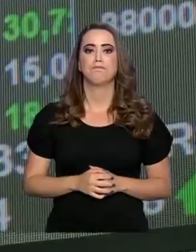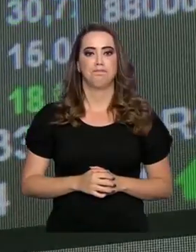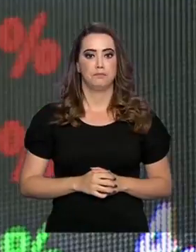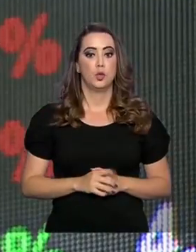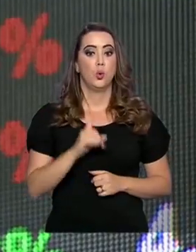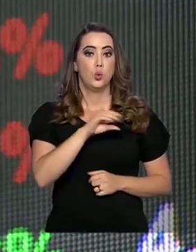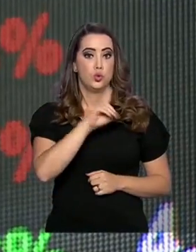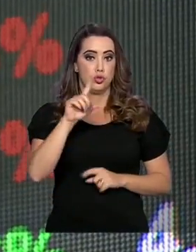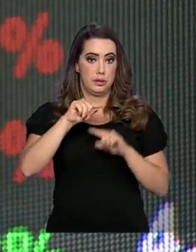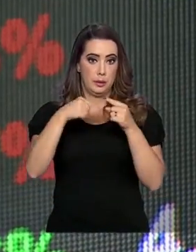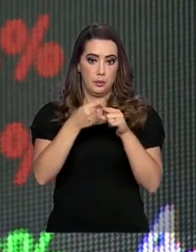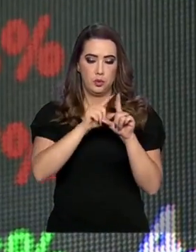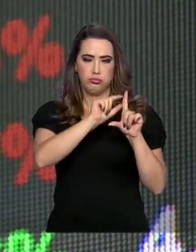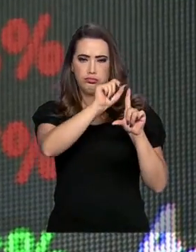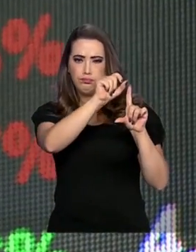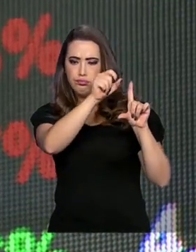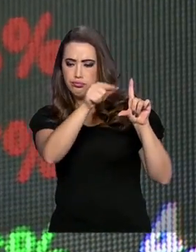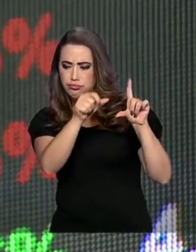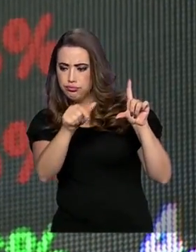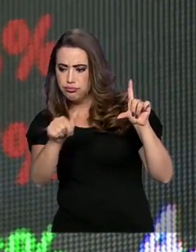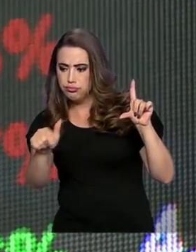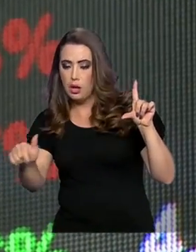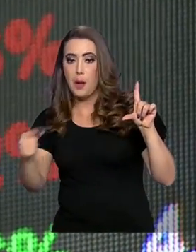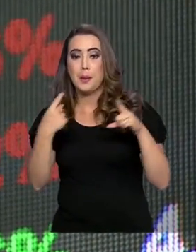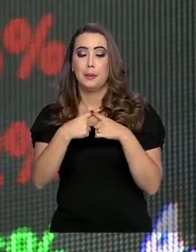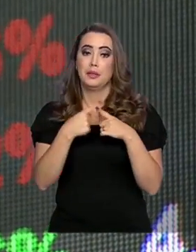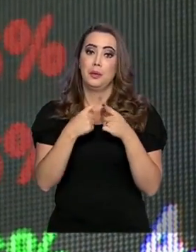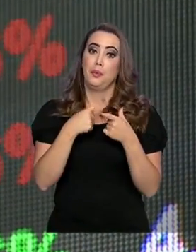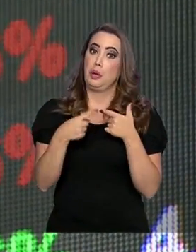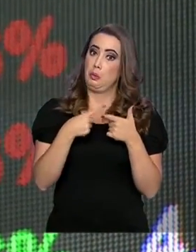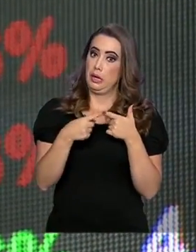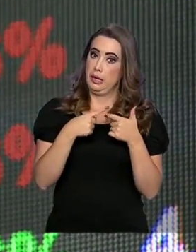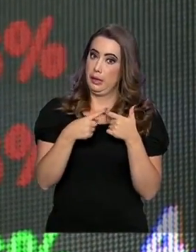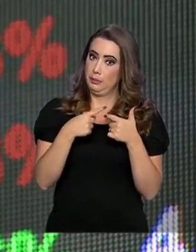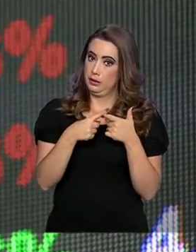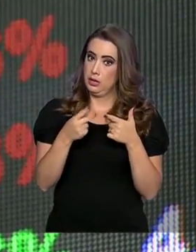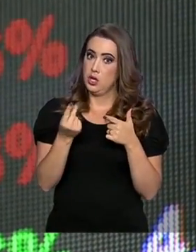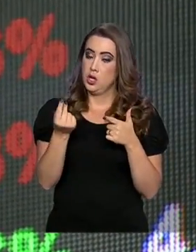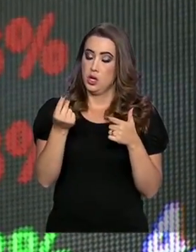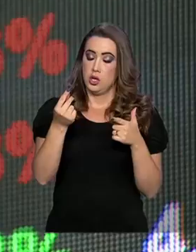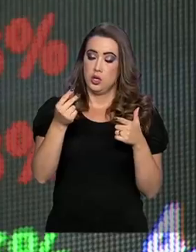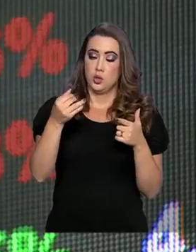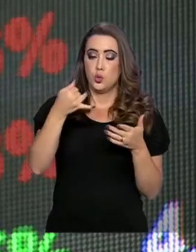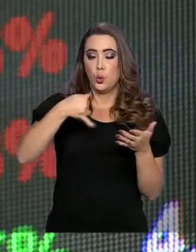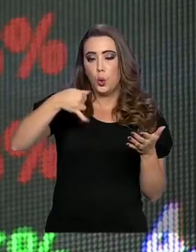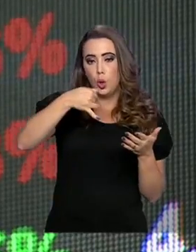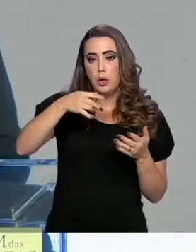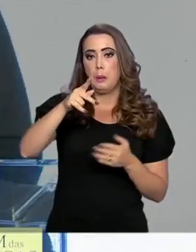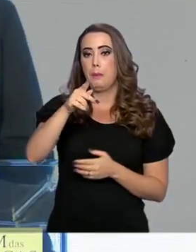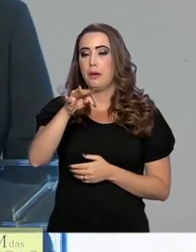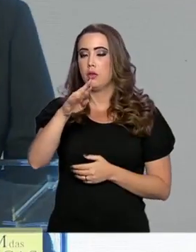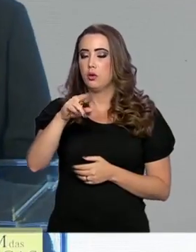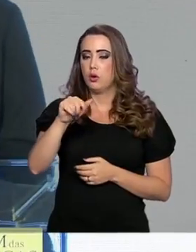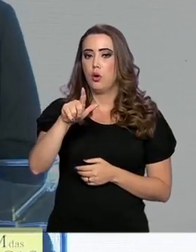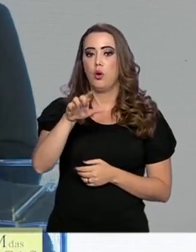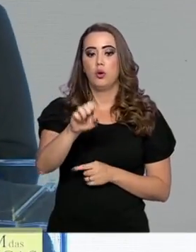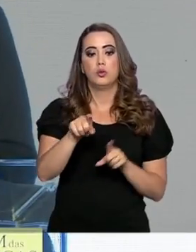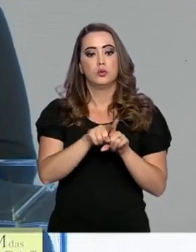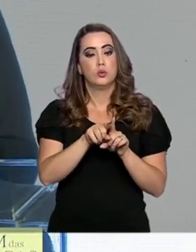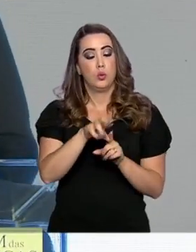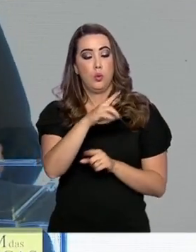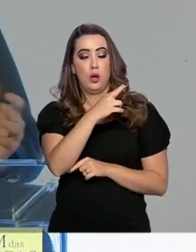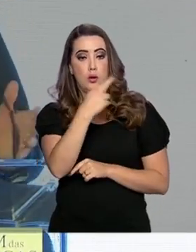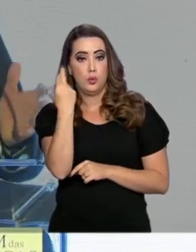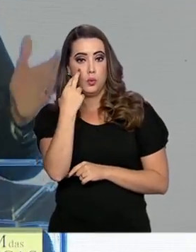principais bolsas de valores do mundo, causada pela crise do petróleo envolvendo Rússia e Arábia Saudita, o presidente Jair